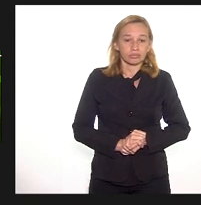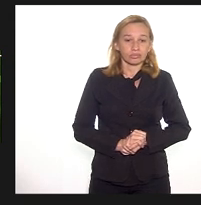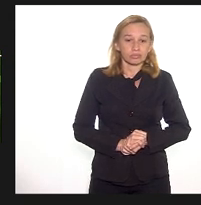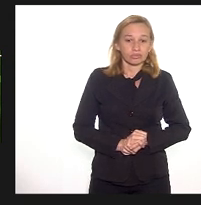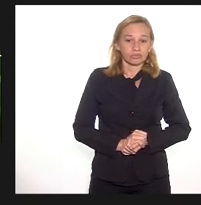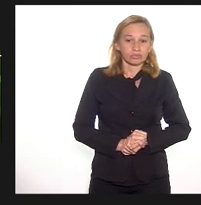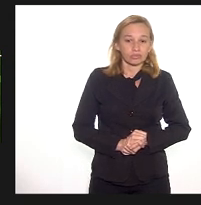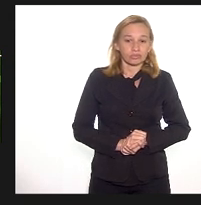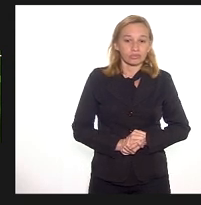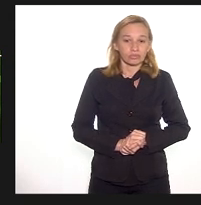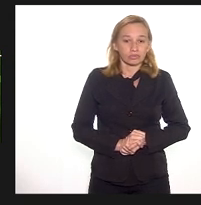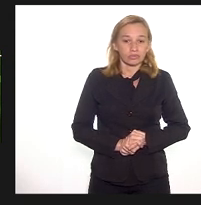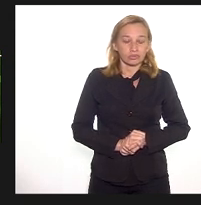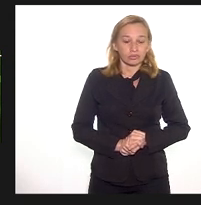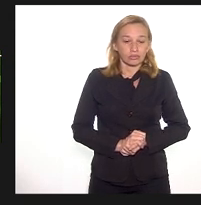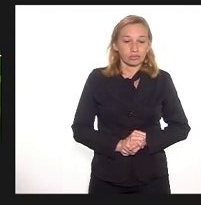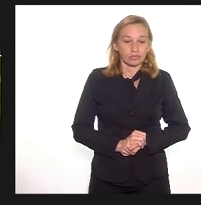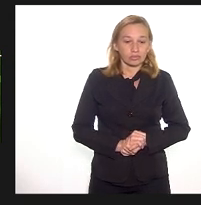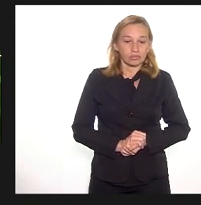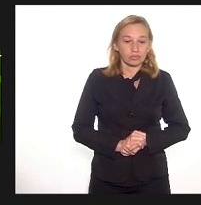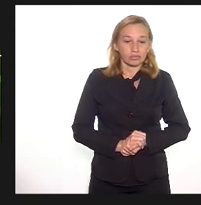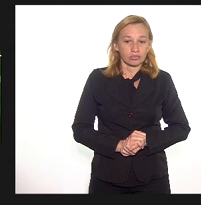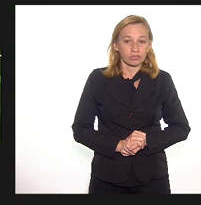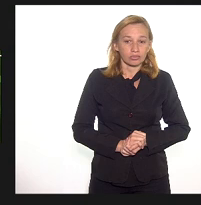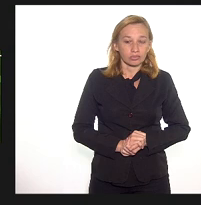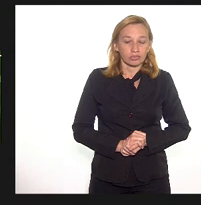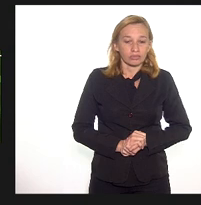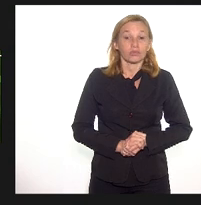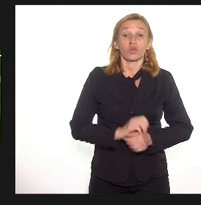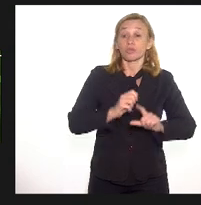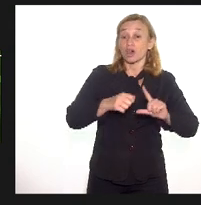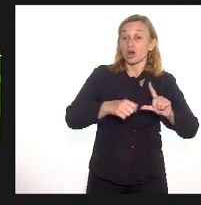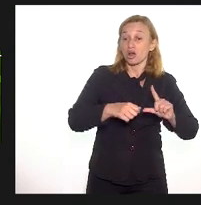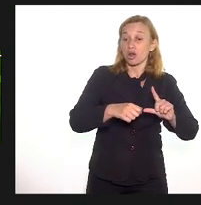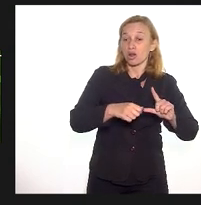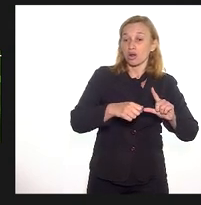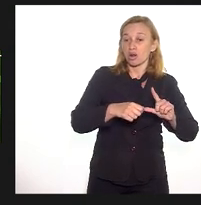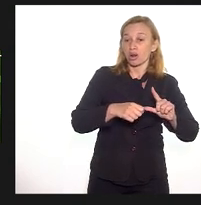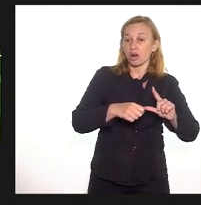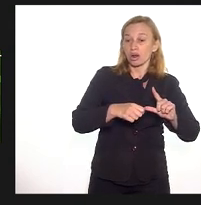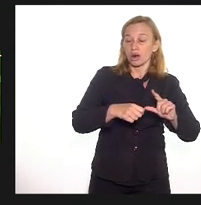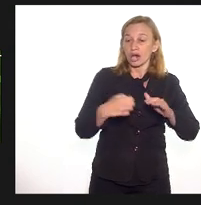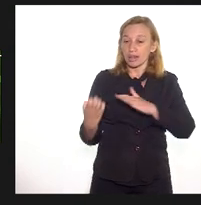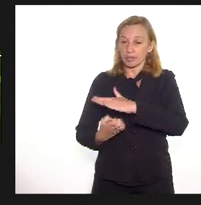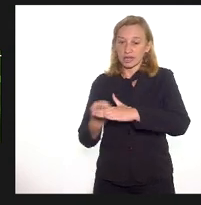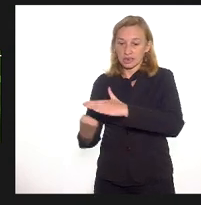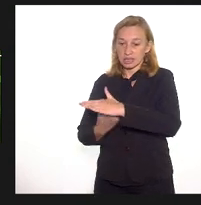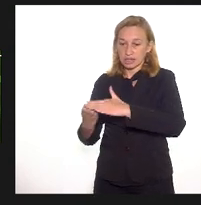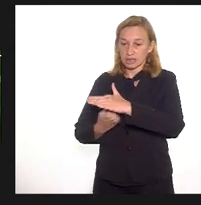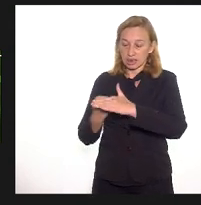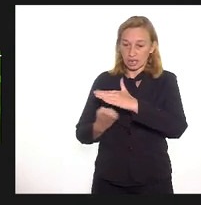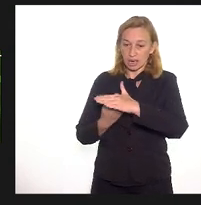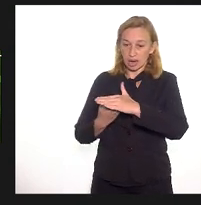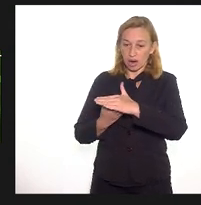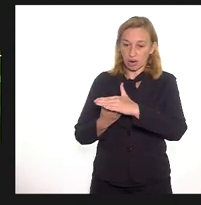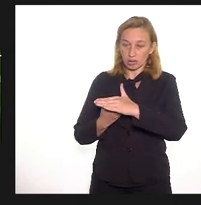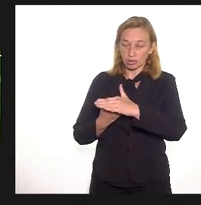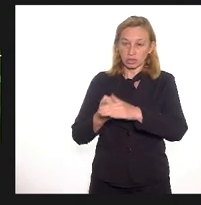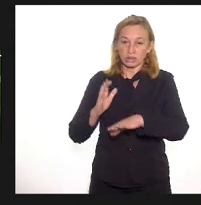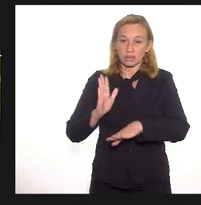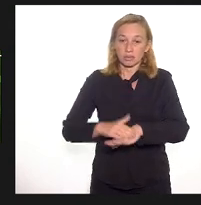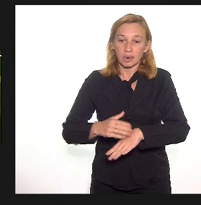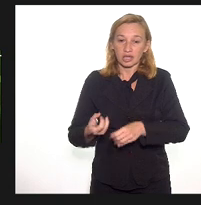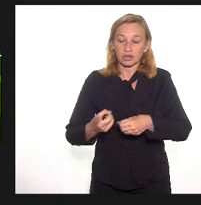motivado pela lógica empresarial de maior retorno, de